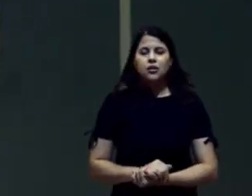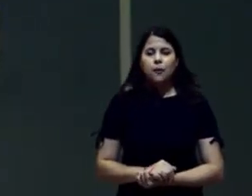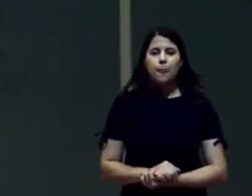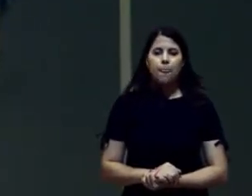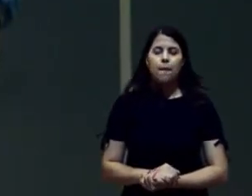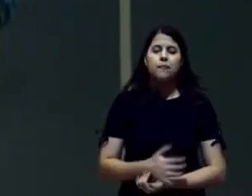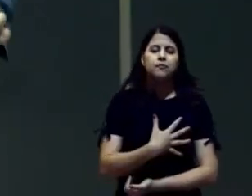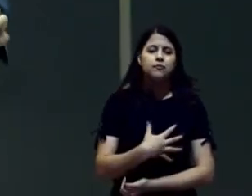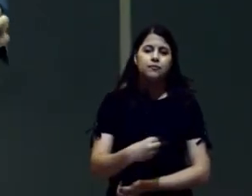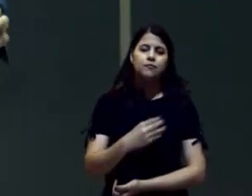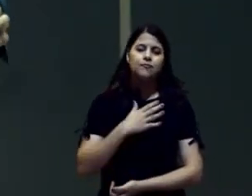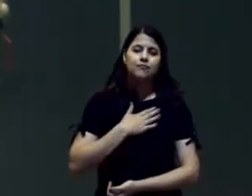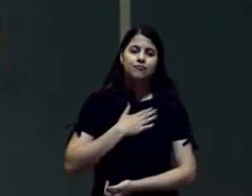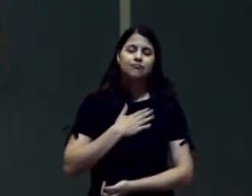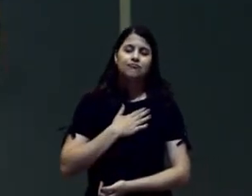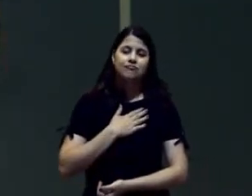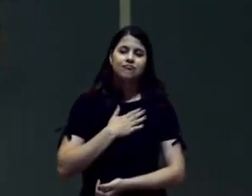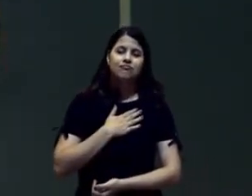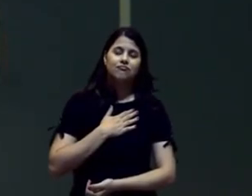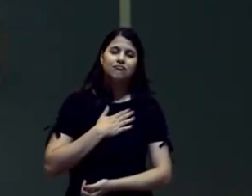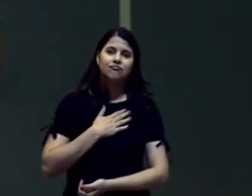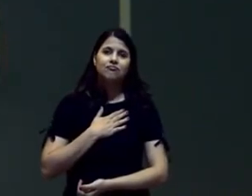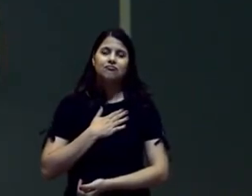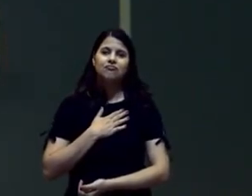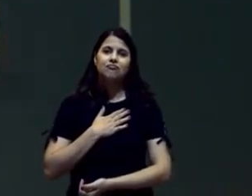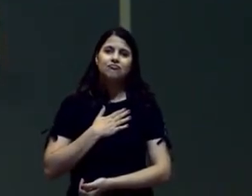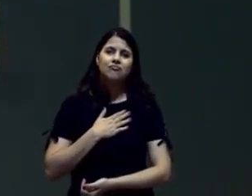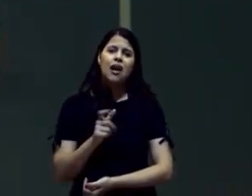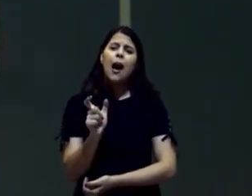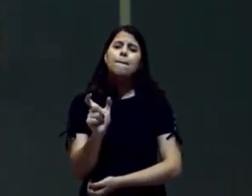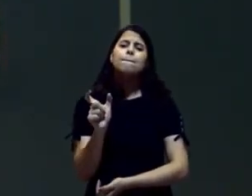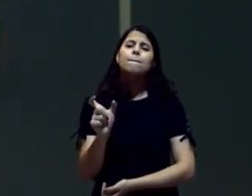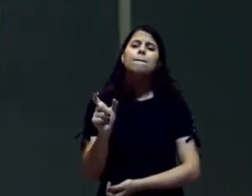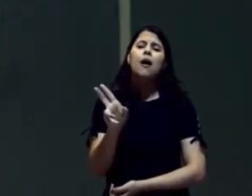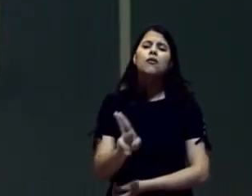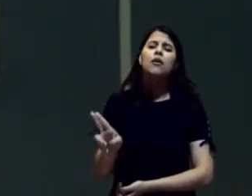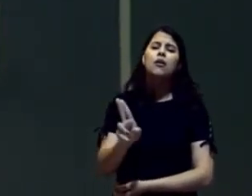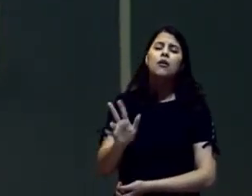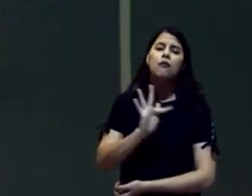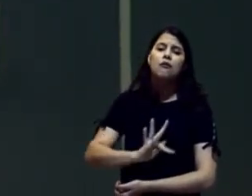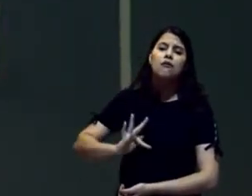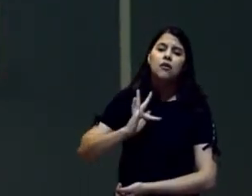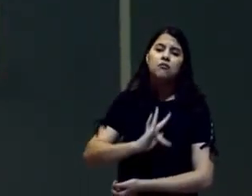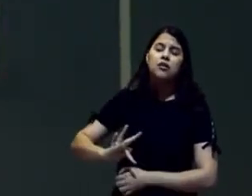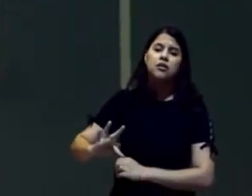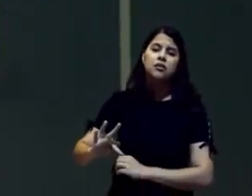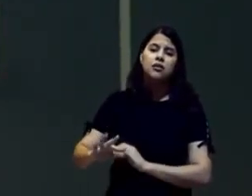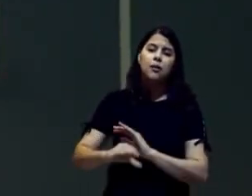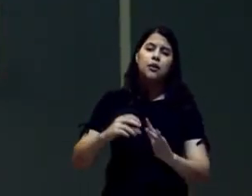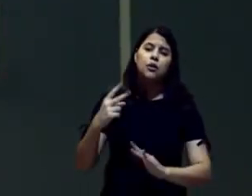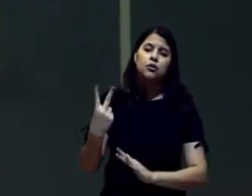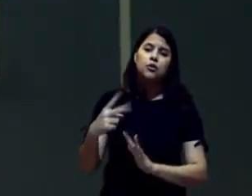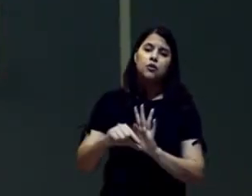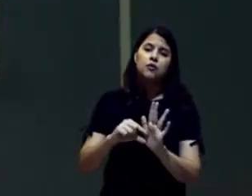Um filho. E a expressão que ele usa é justamente essa, Filipenses 2:22. Ele diz: quanto